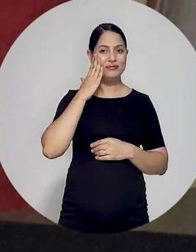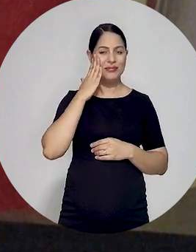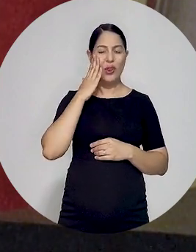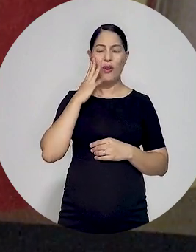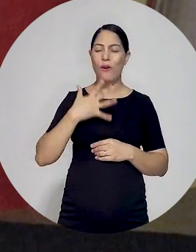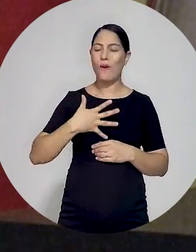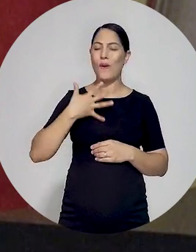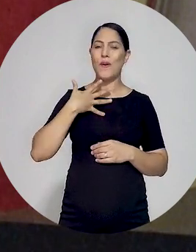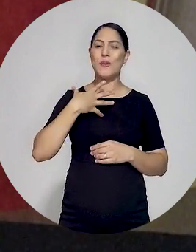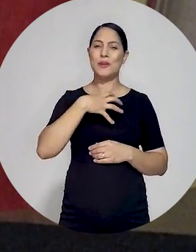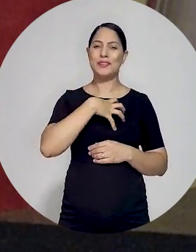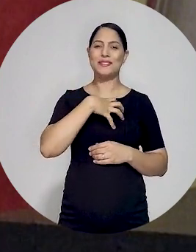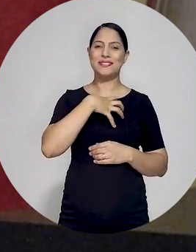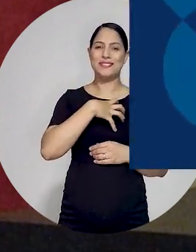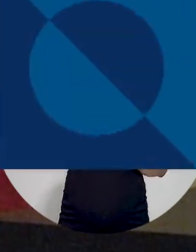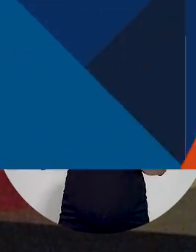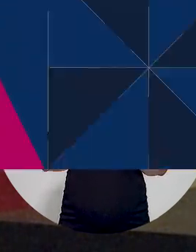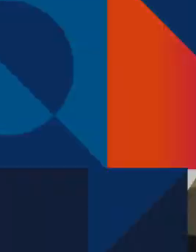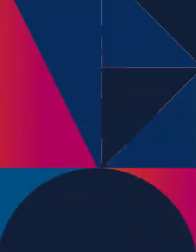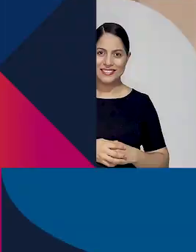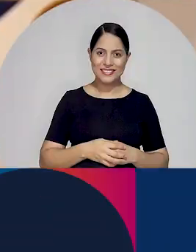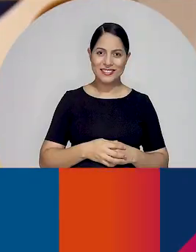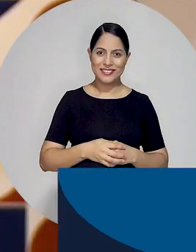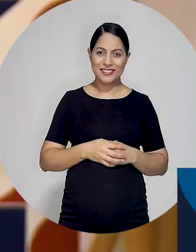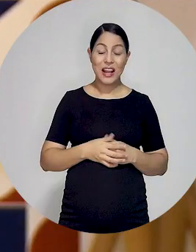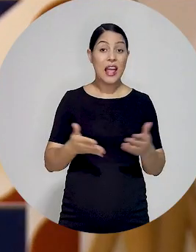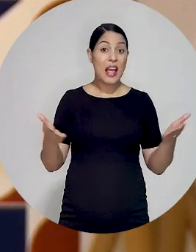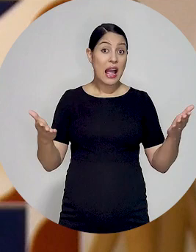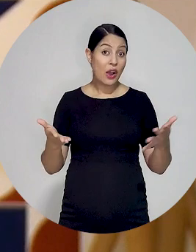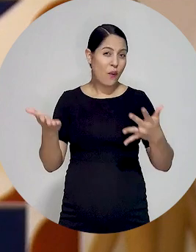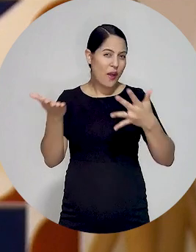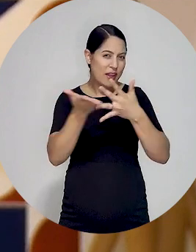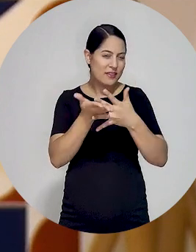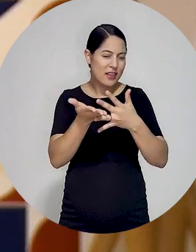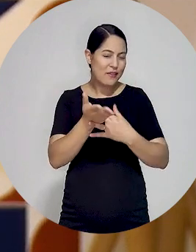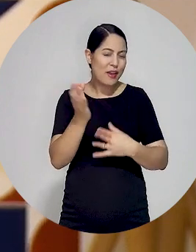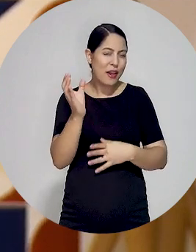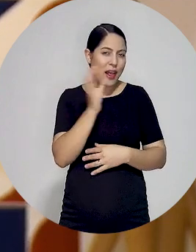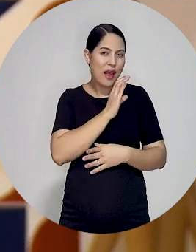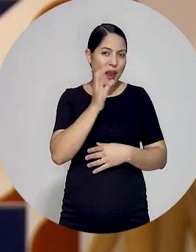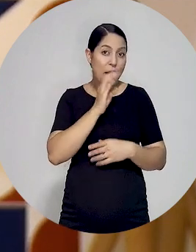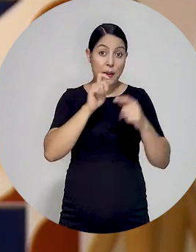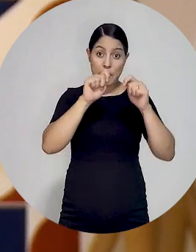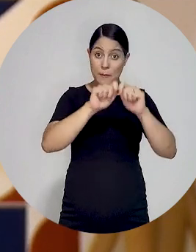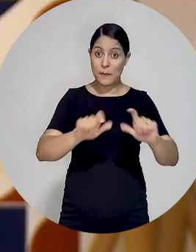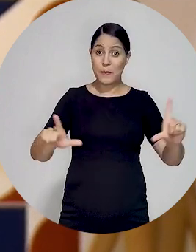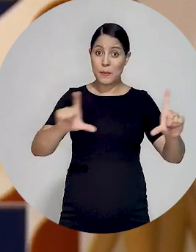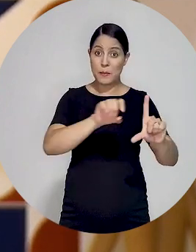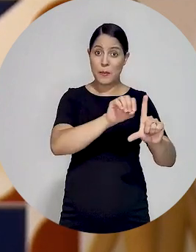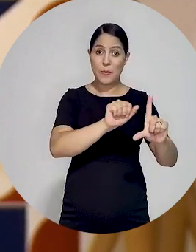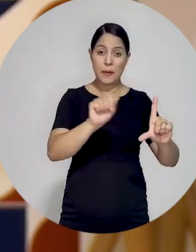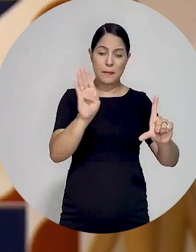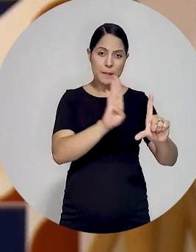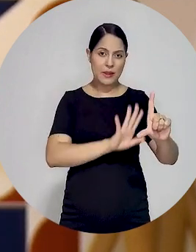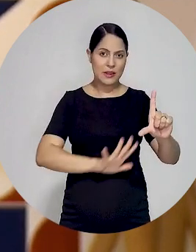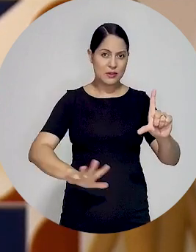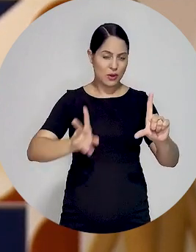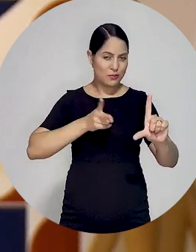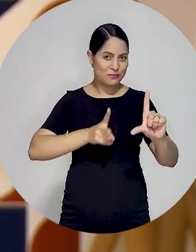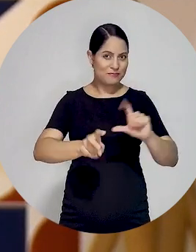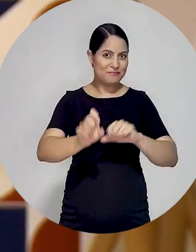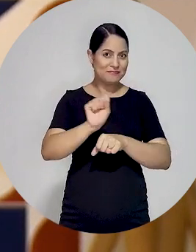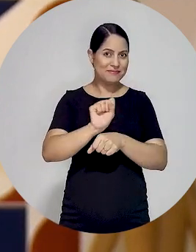Catarina, é motivo de muito orgulho. Agora nós vamos para um breve intervalo. Voltamos na sequência com mais